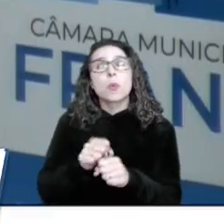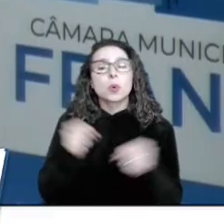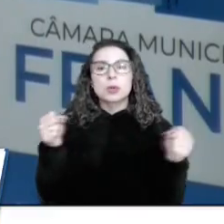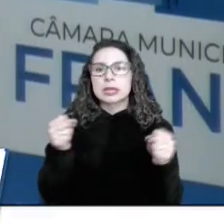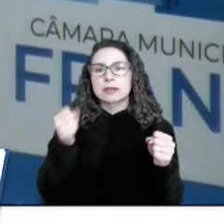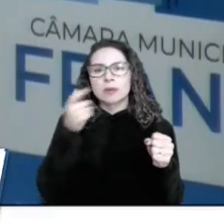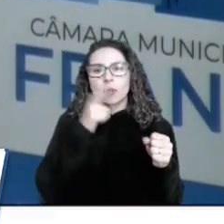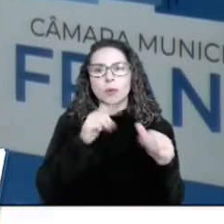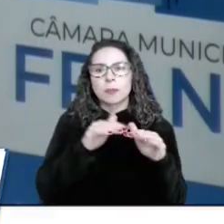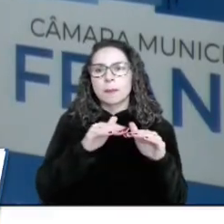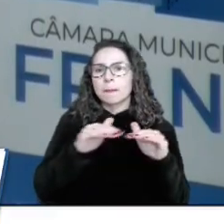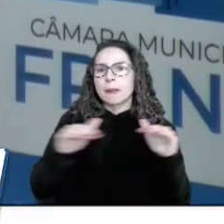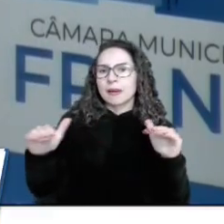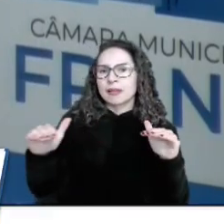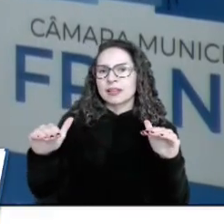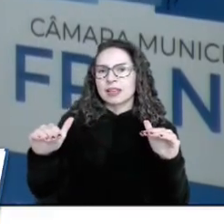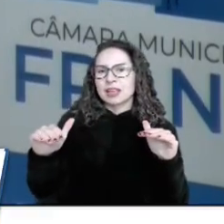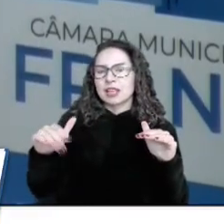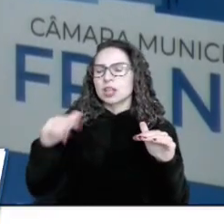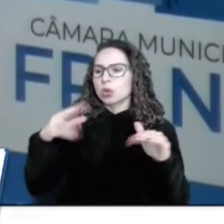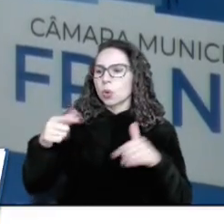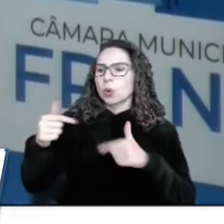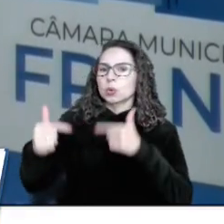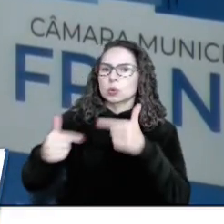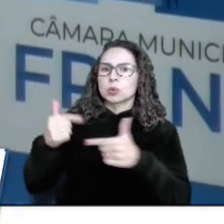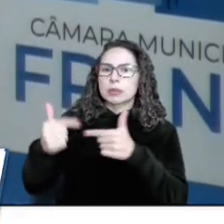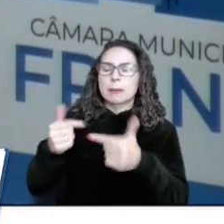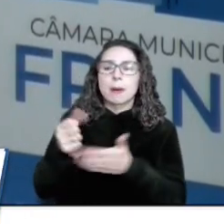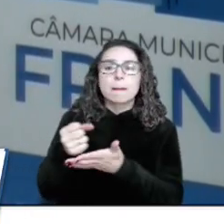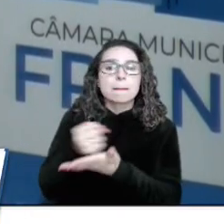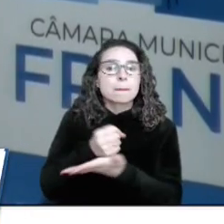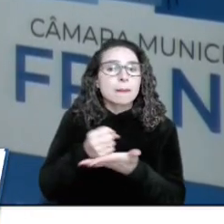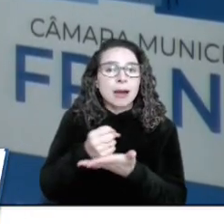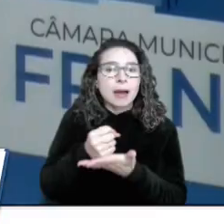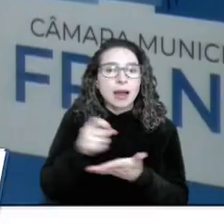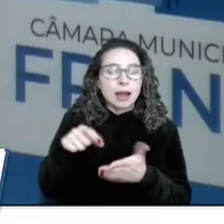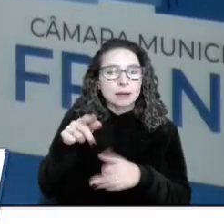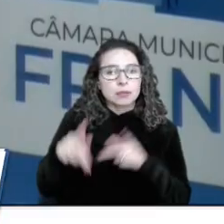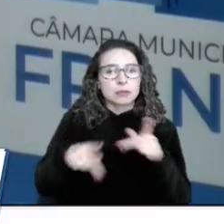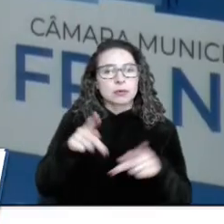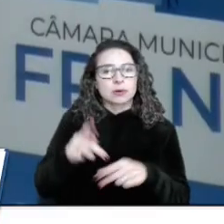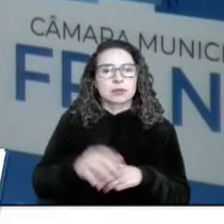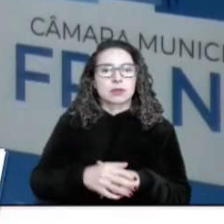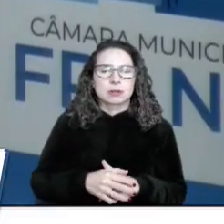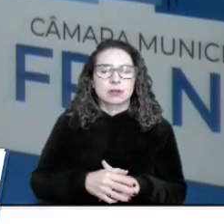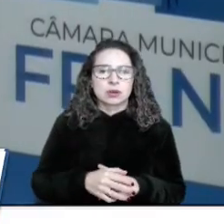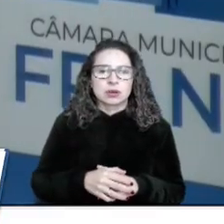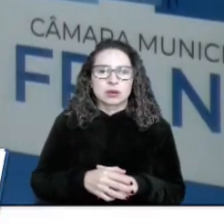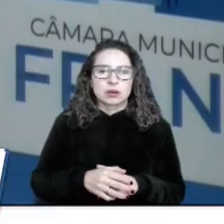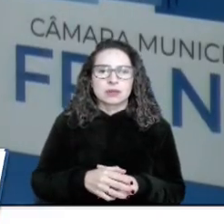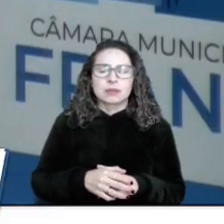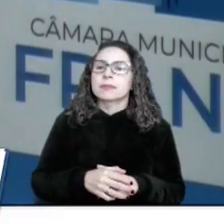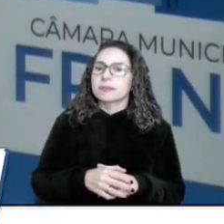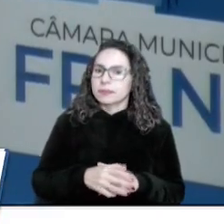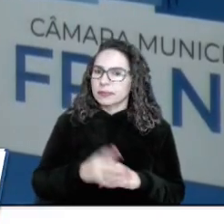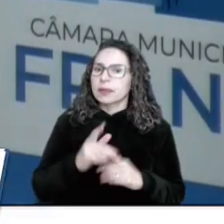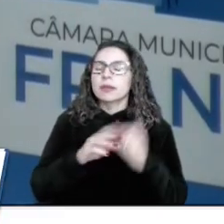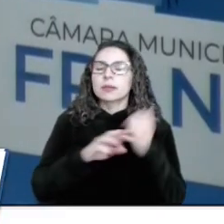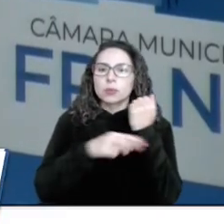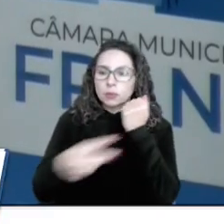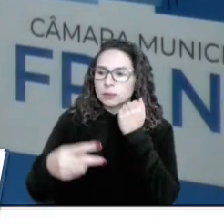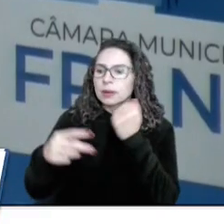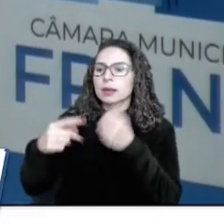os serviços básicos para a nossa população. E isso reflete nos municípios. Por